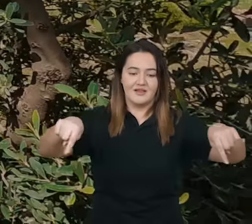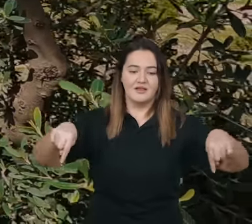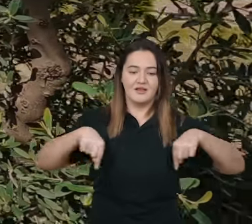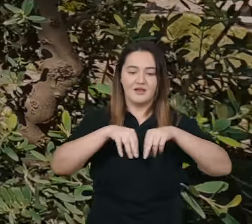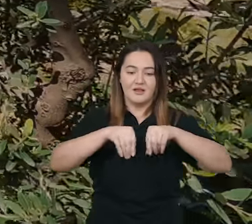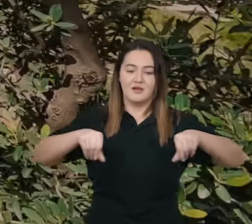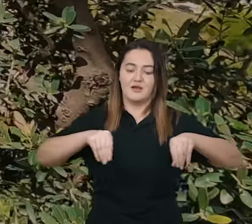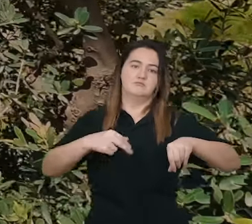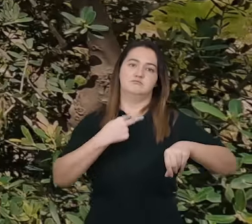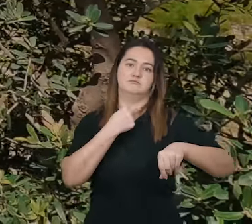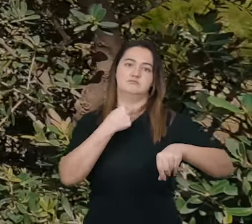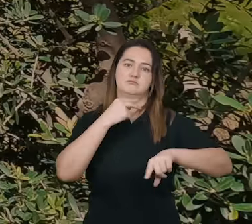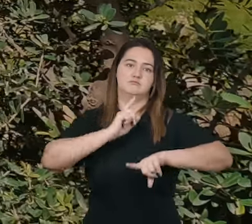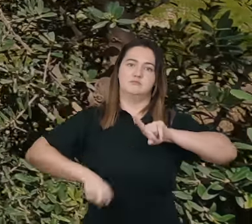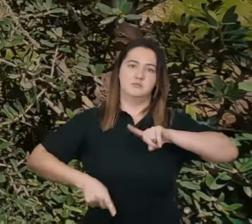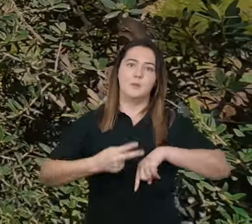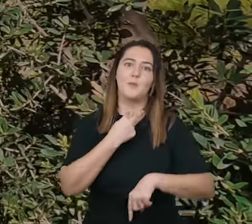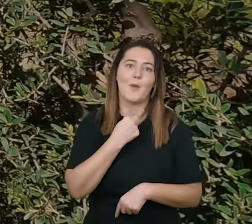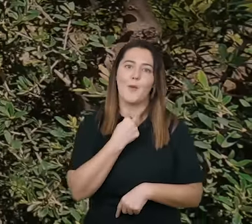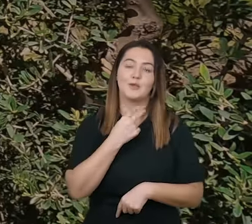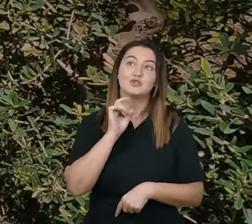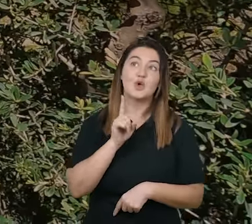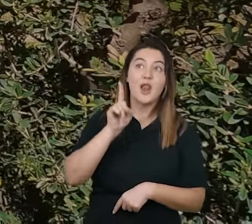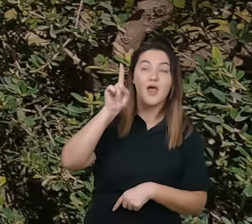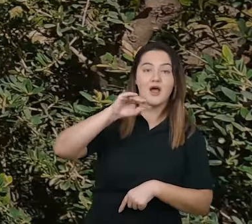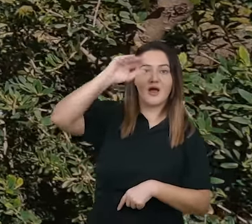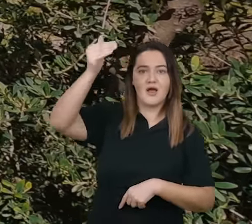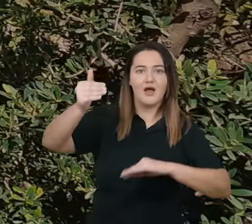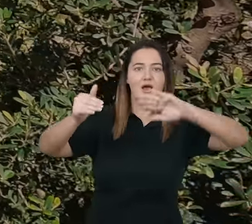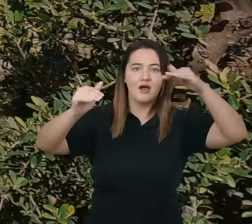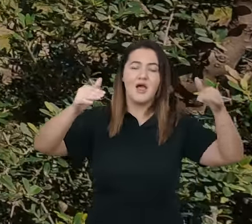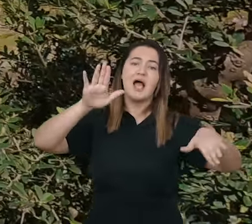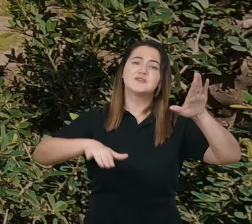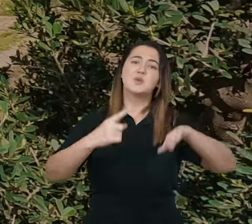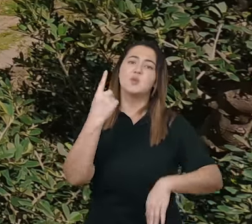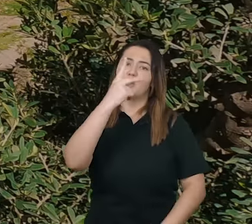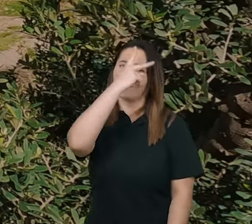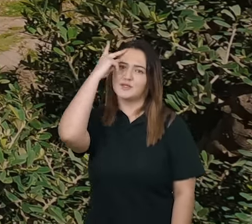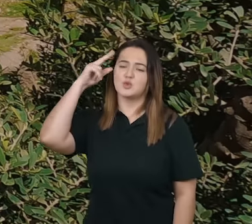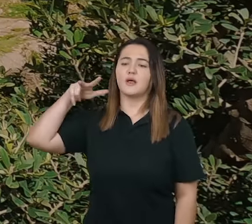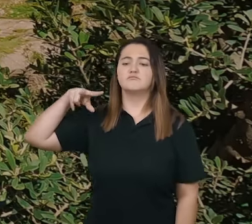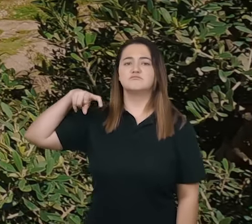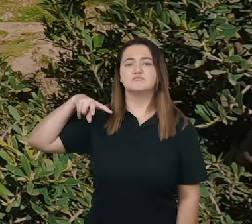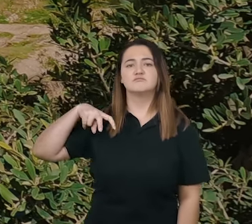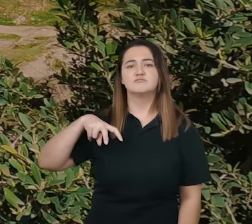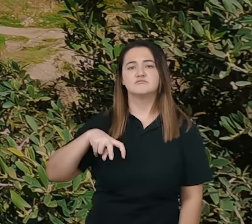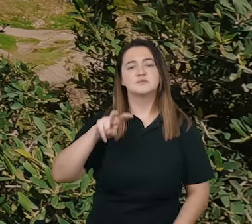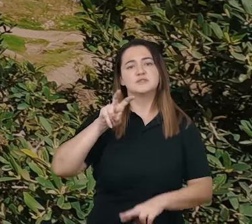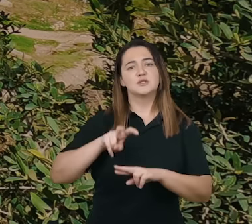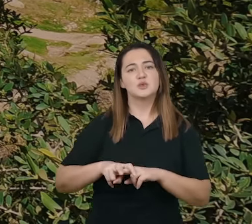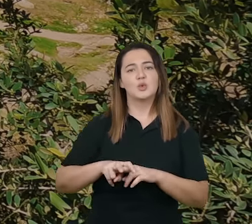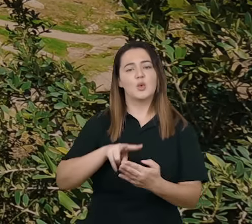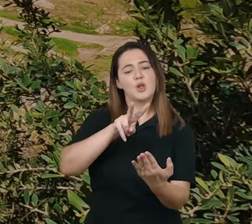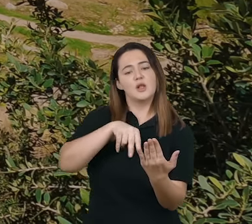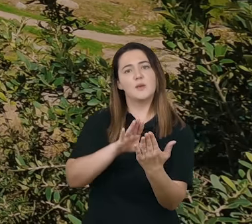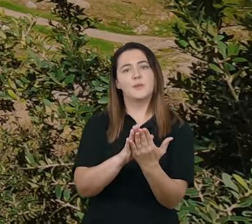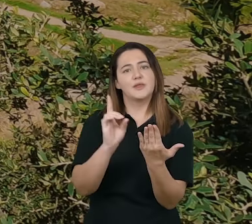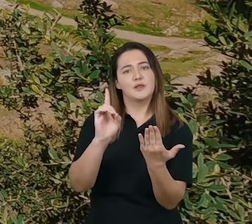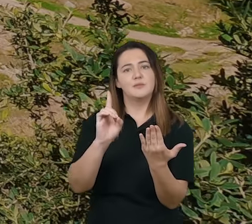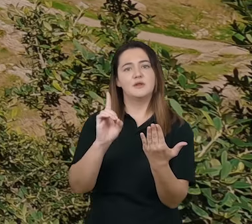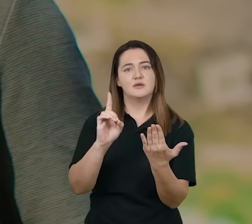mais baixa da cidade, praticamente não tem ninguém, a não ser um senhor que desceu e está lendo a Bíblia de maneira calma, isolado, em algum canto,